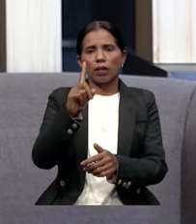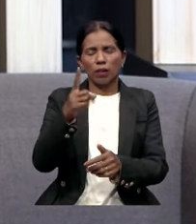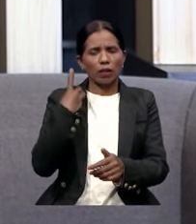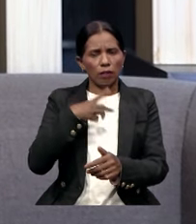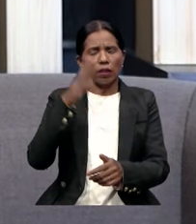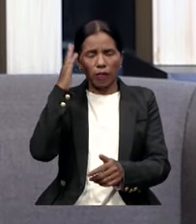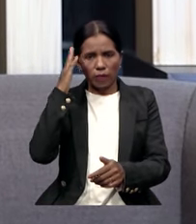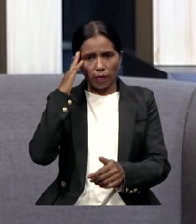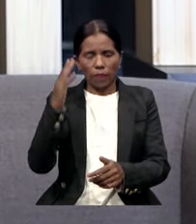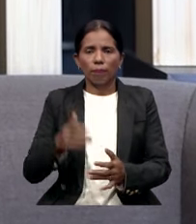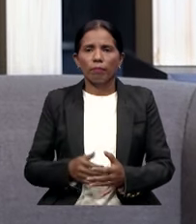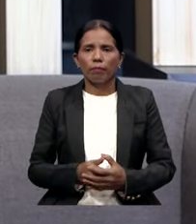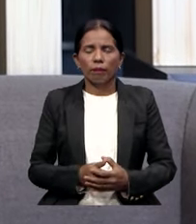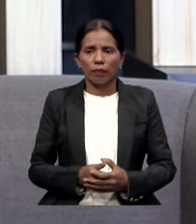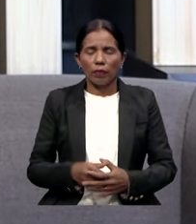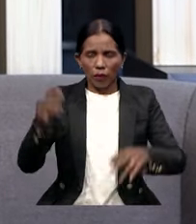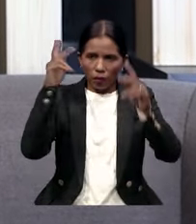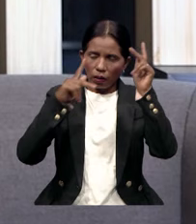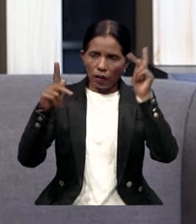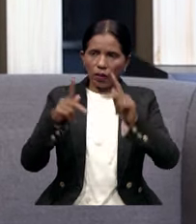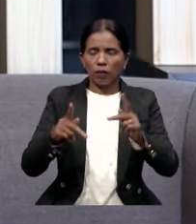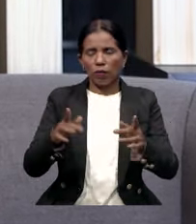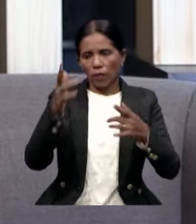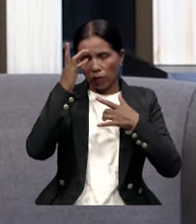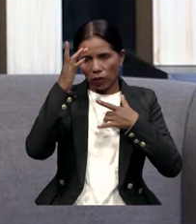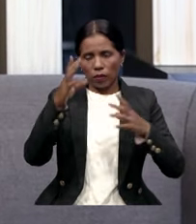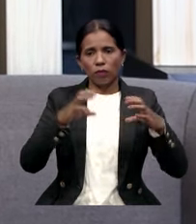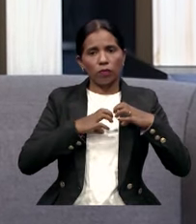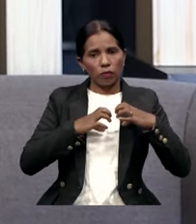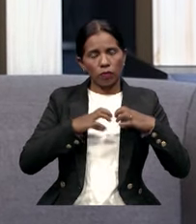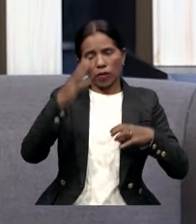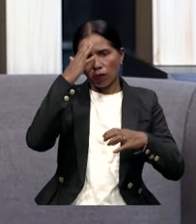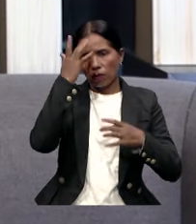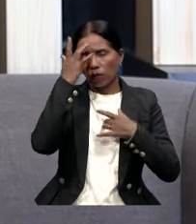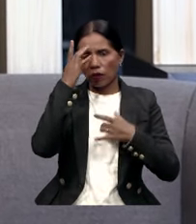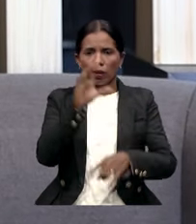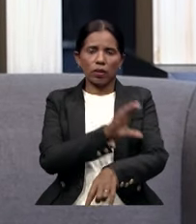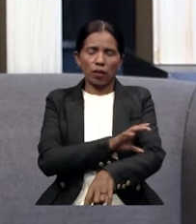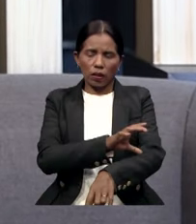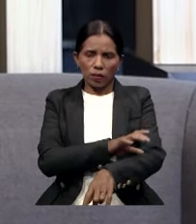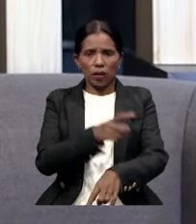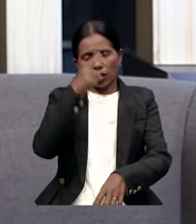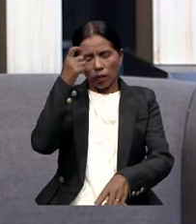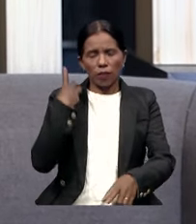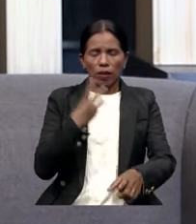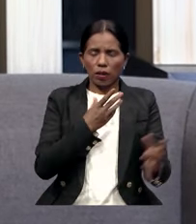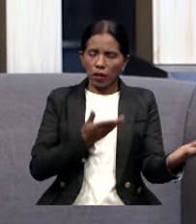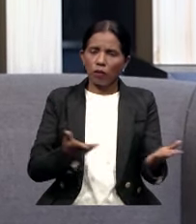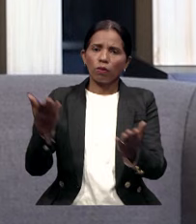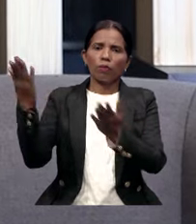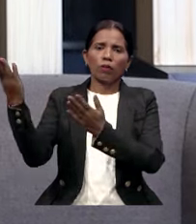va caso oncologia ou cancro também de nek número as te tus que ita haruka sai valer que usa ita ne